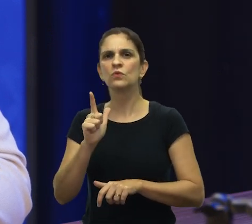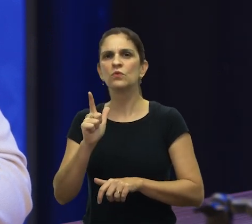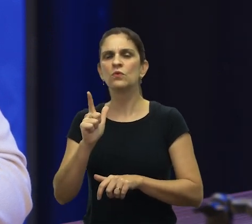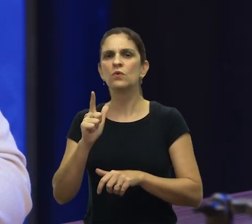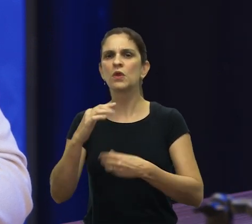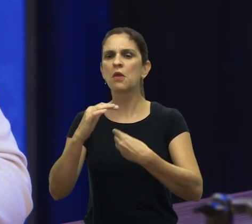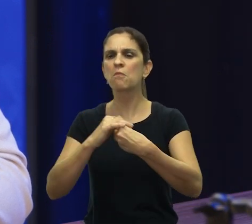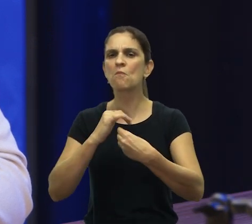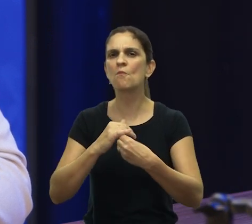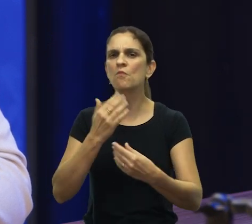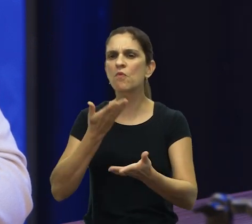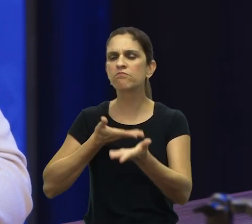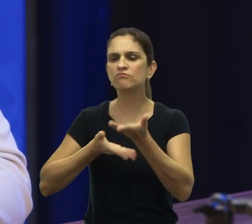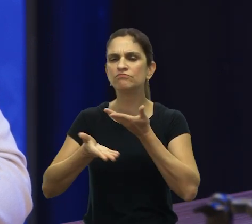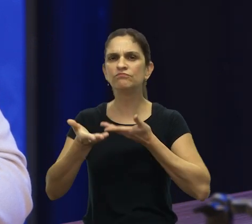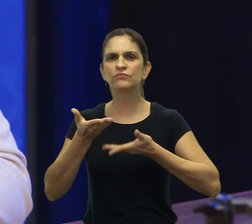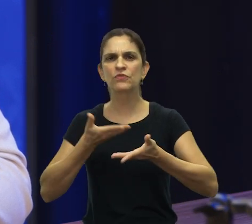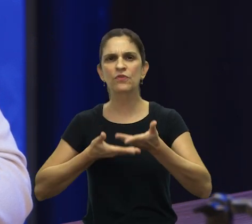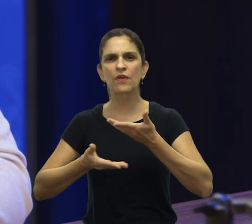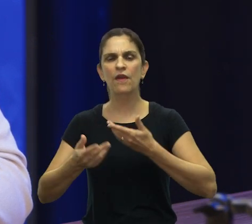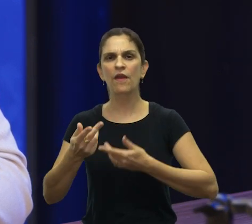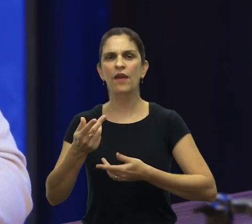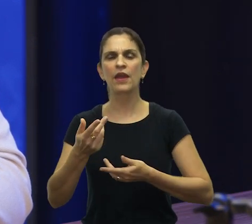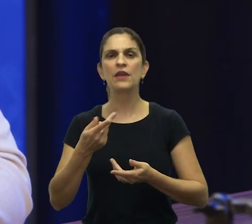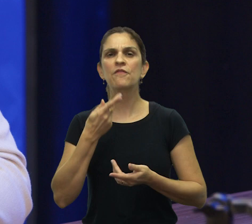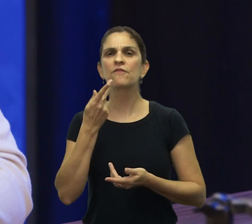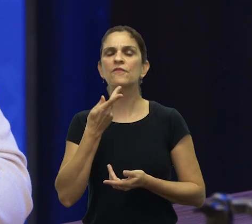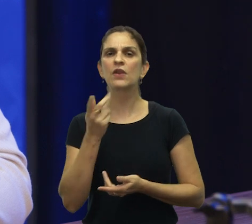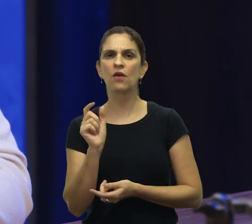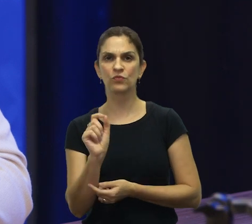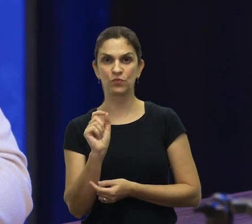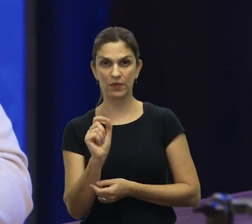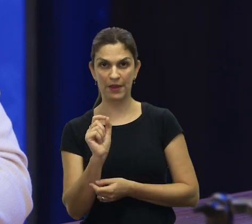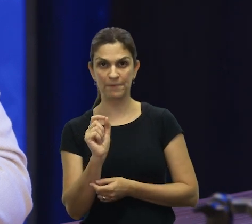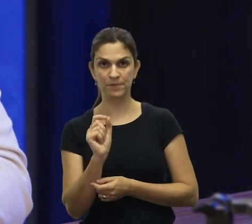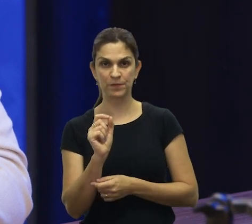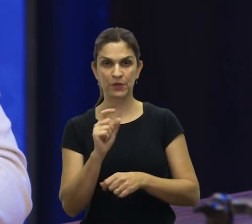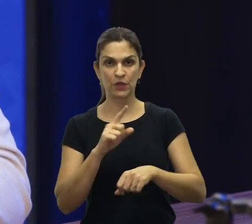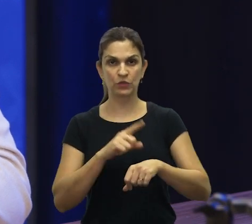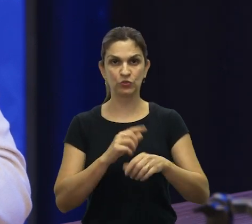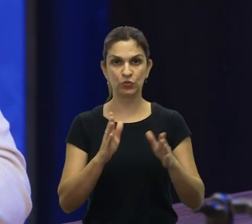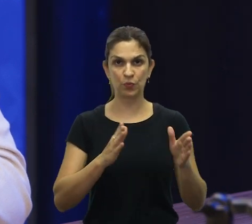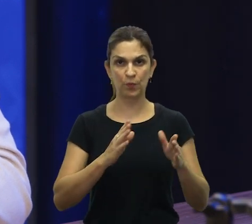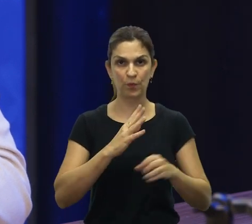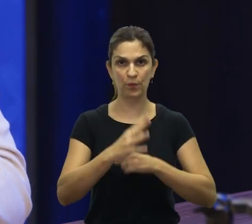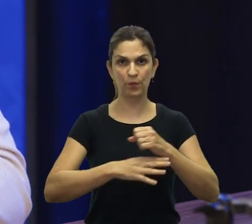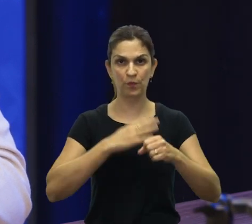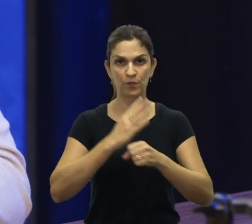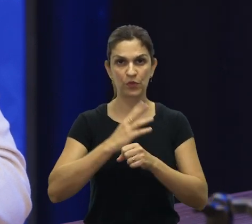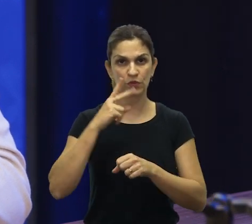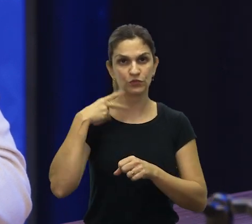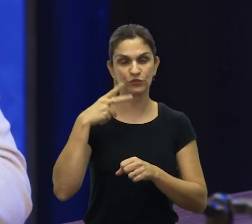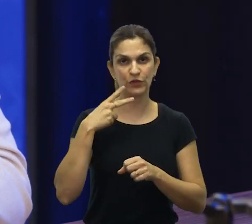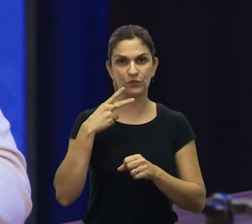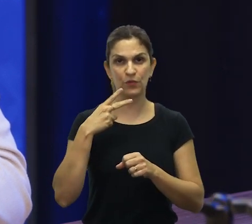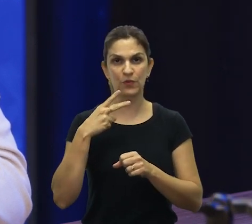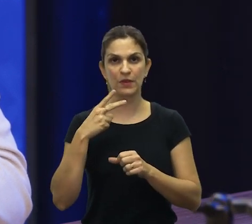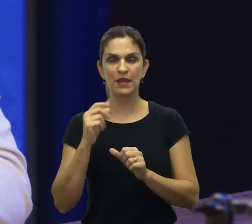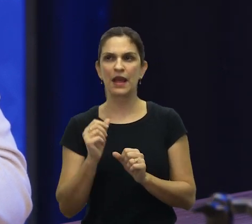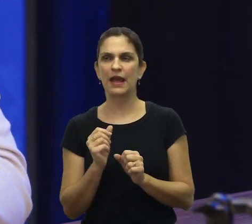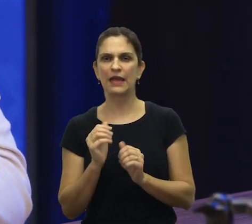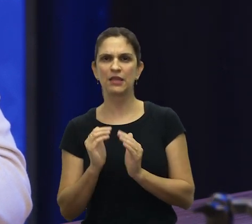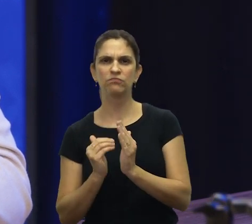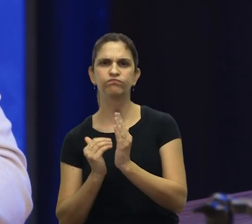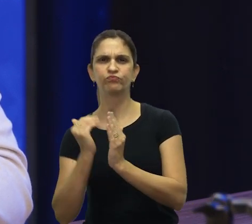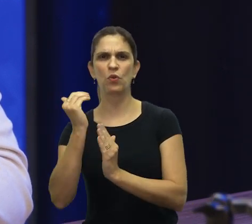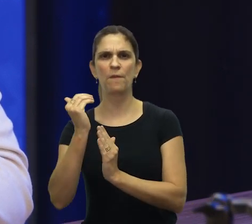e todos eles me diziam que de um mandato para o outro Se você tem 2.000 votos nessa, você vai